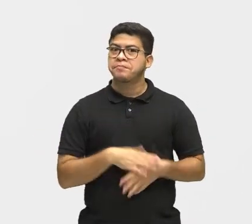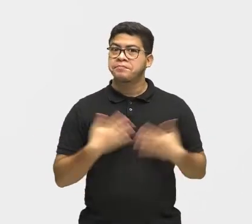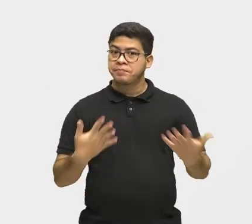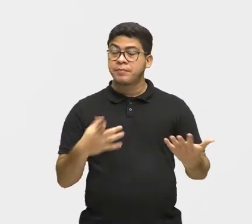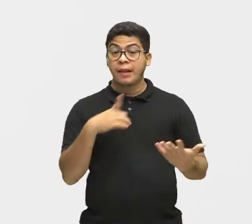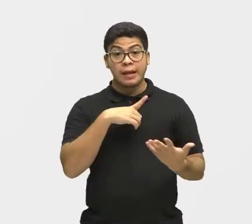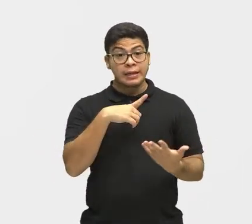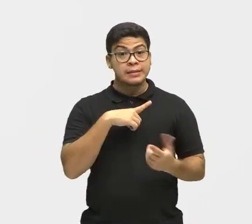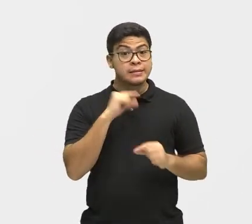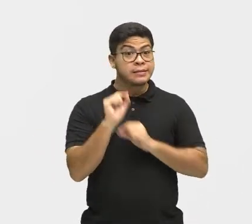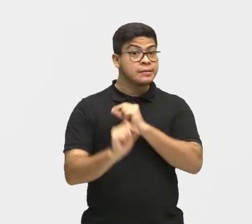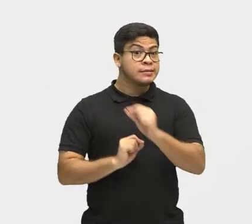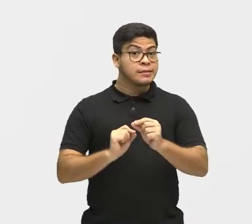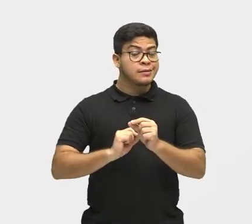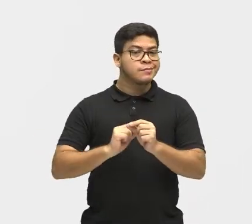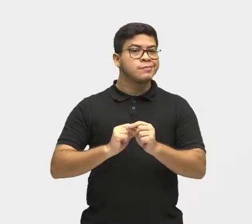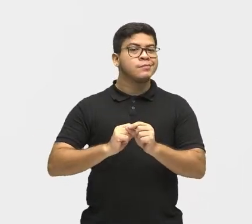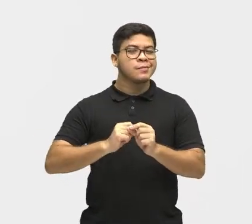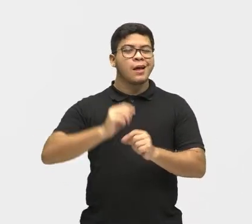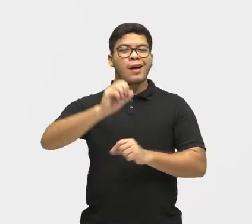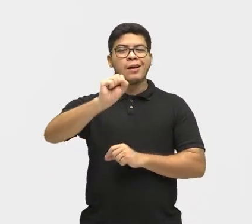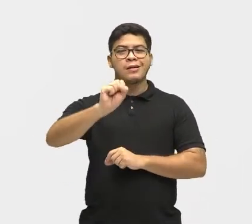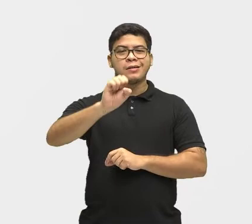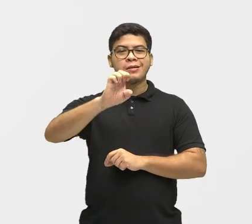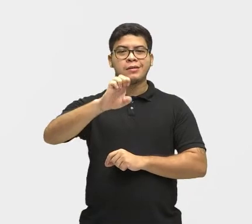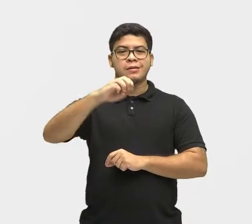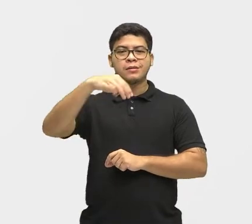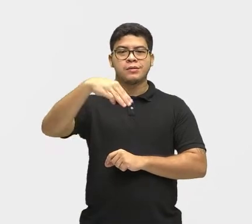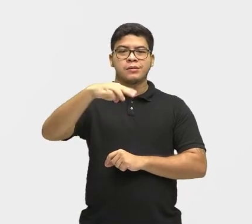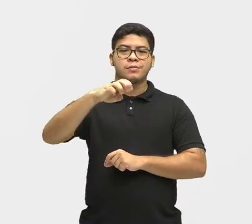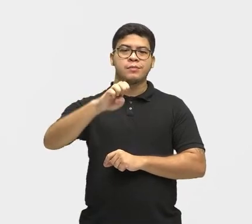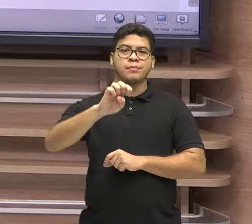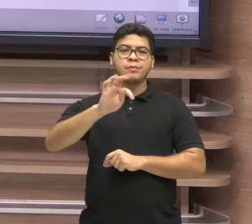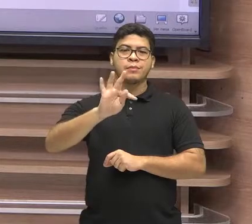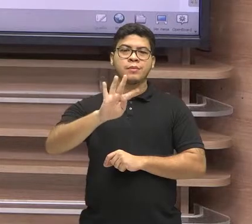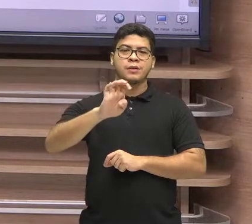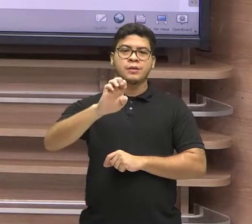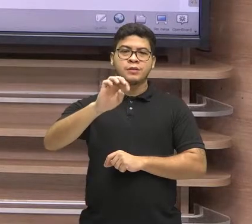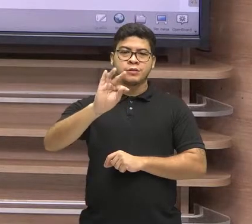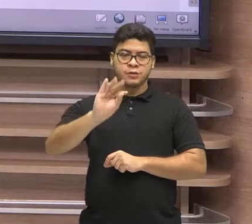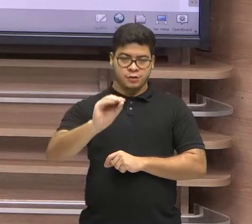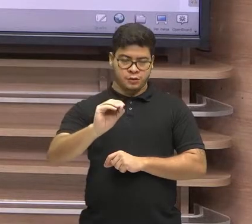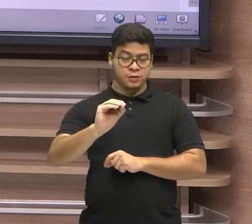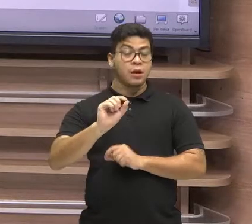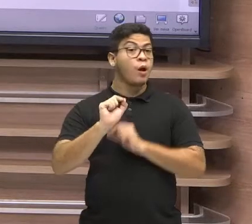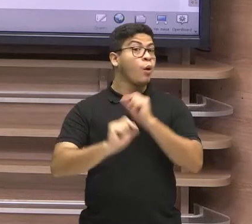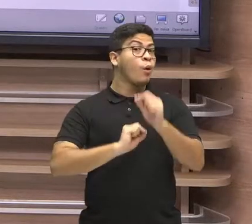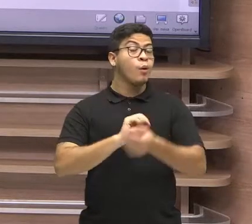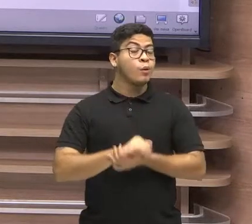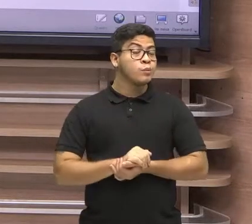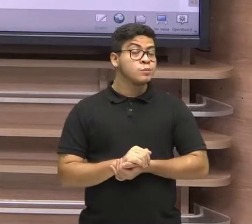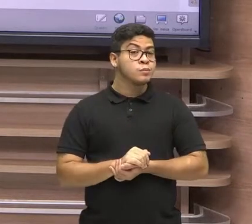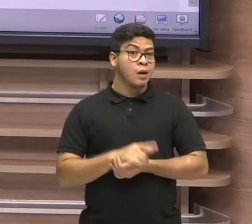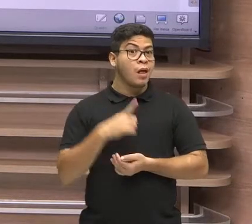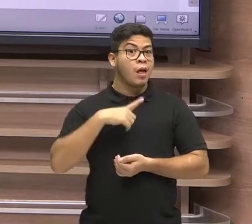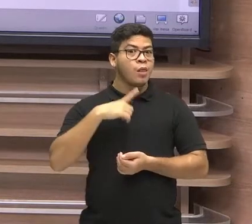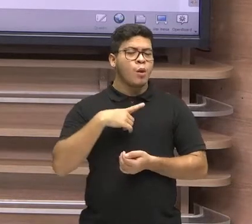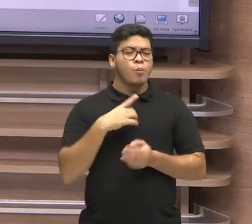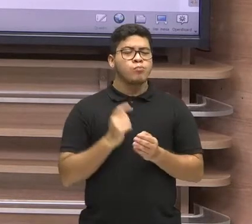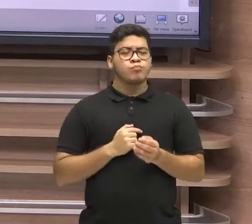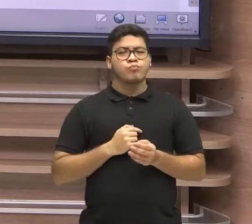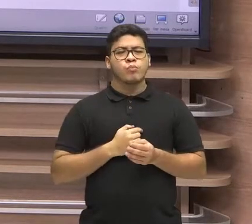a semente, ela é protegida pelo fruto. Por isso que quando a gente